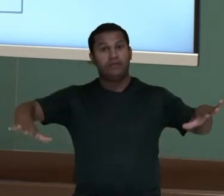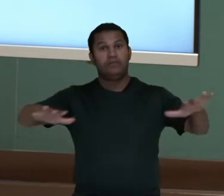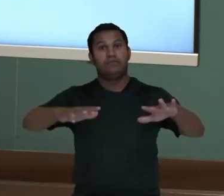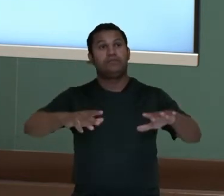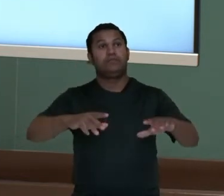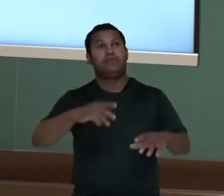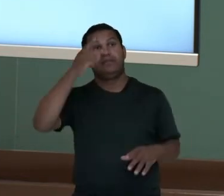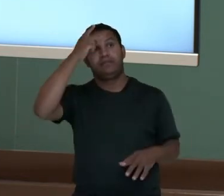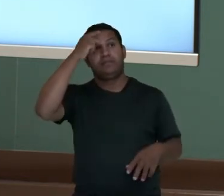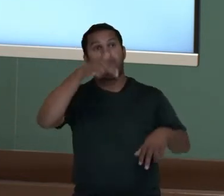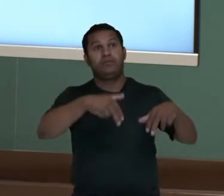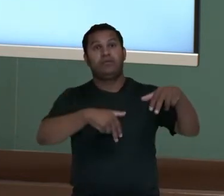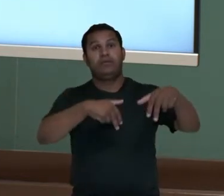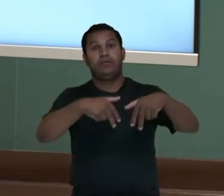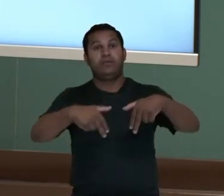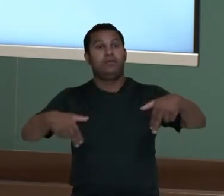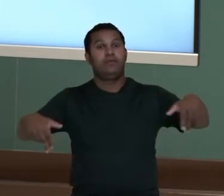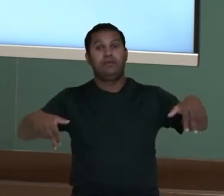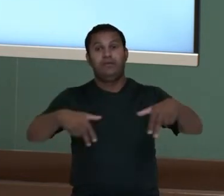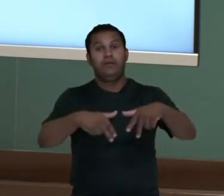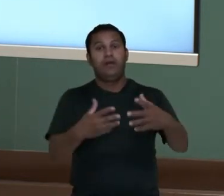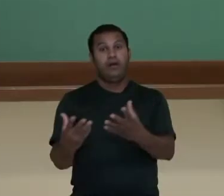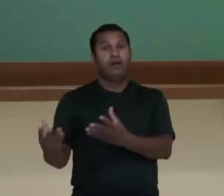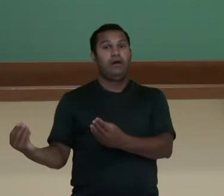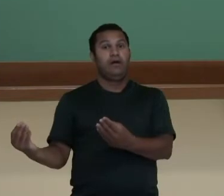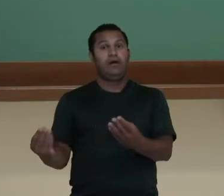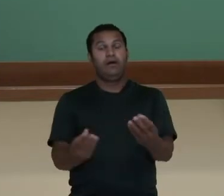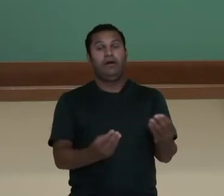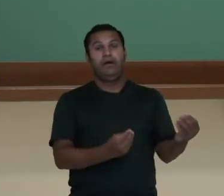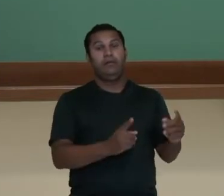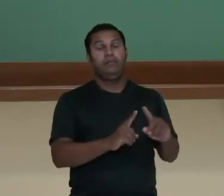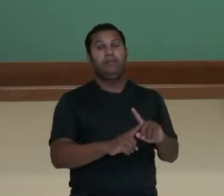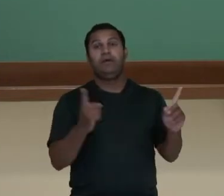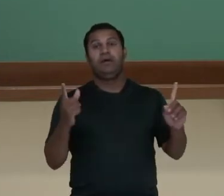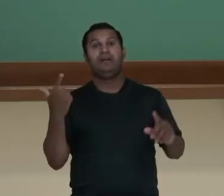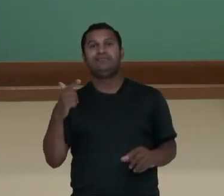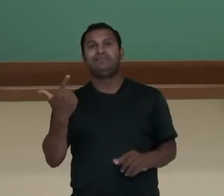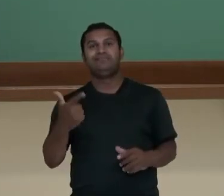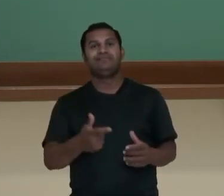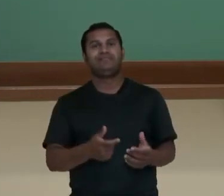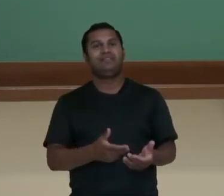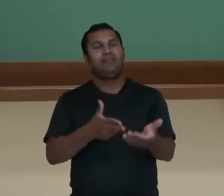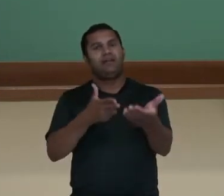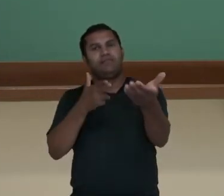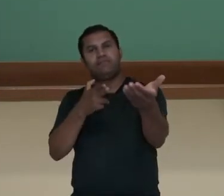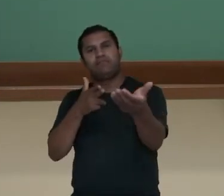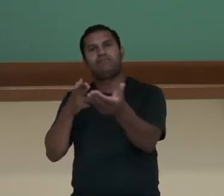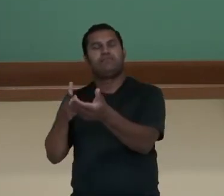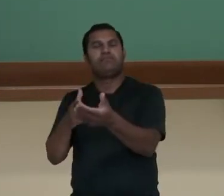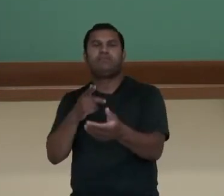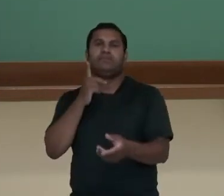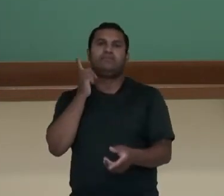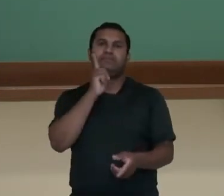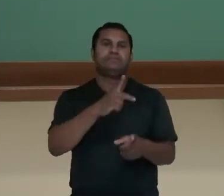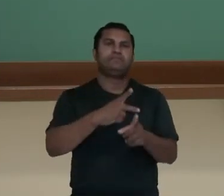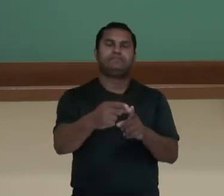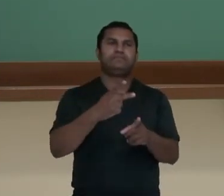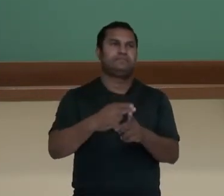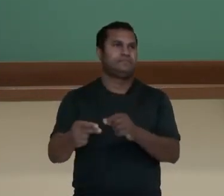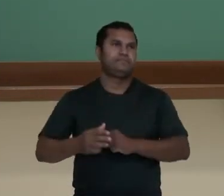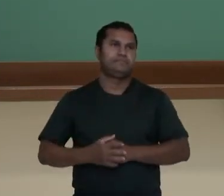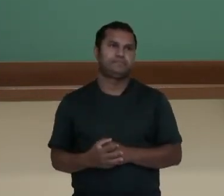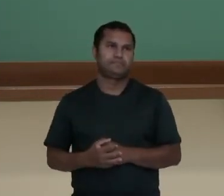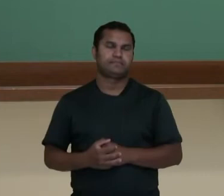mil pessoas, né? Então, olha só, ao subjugar os povos vizinhos, os astecas adquiriram